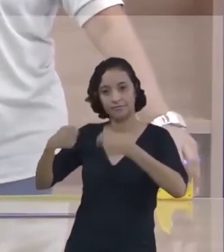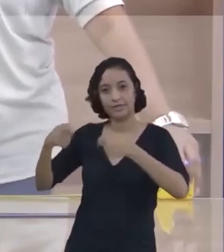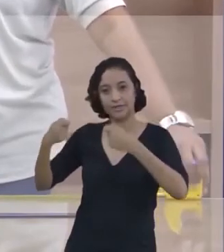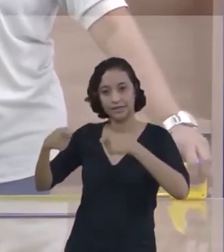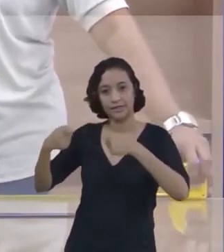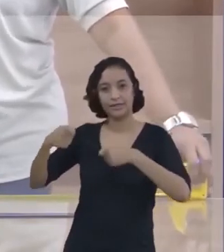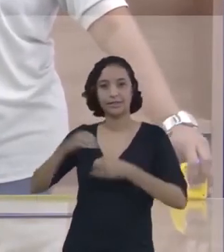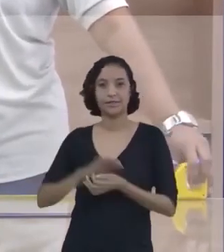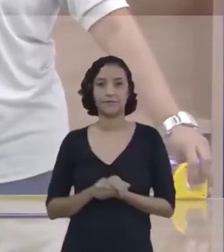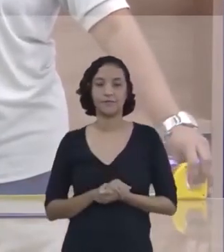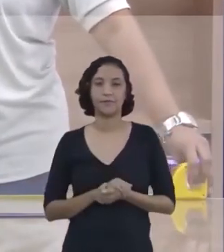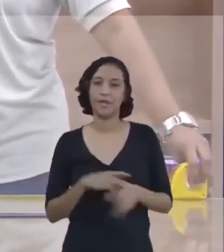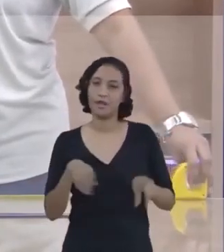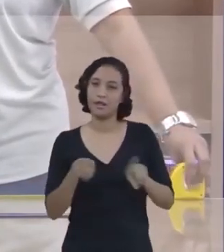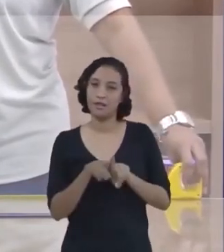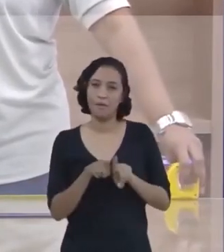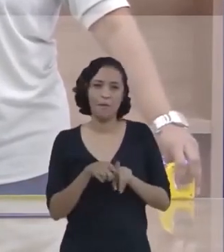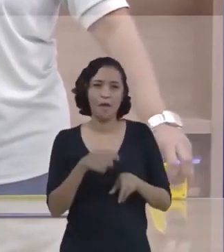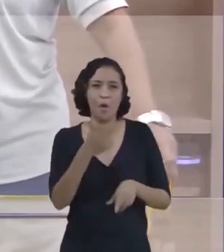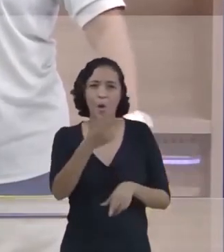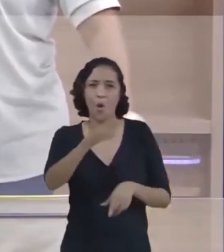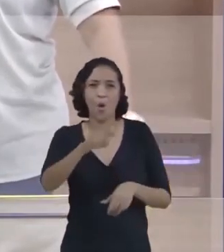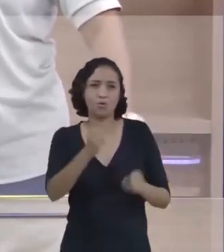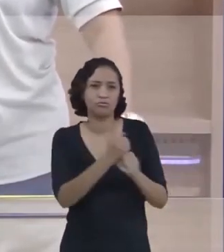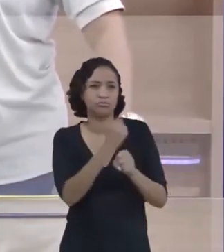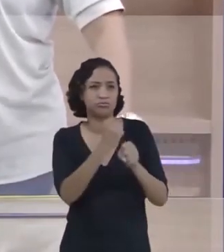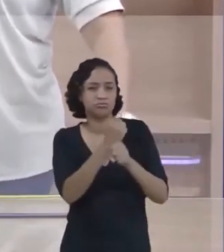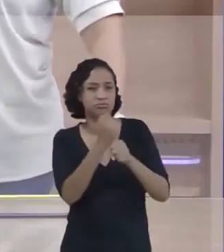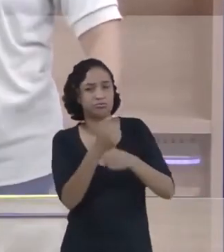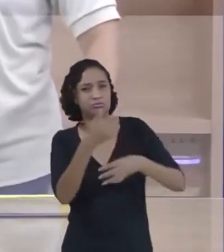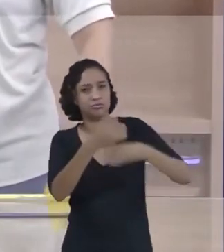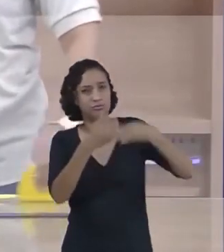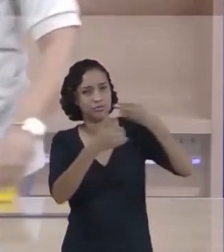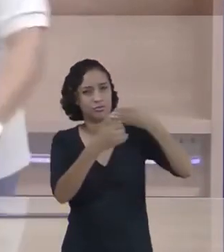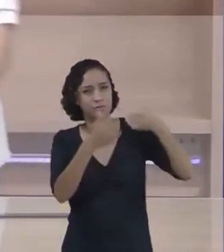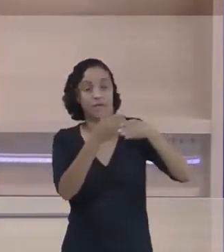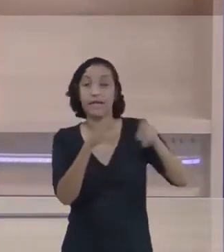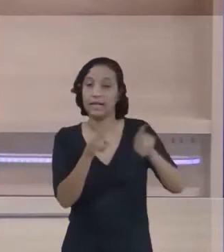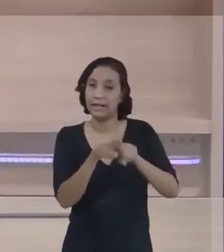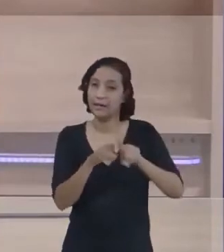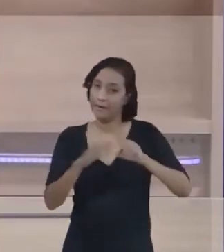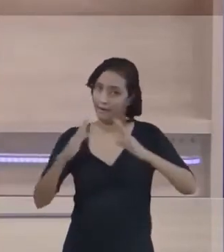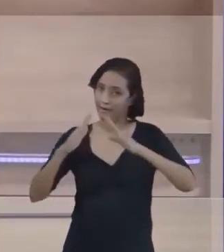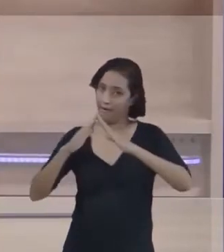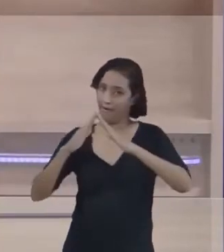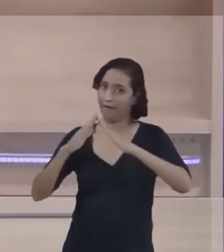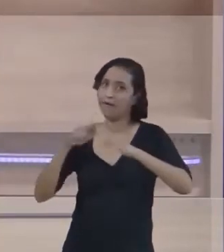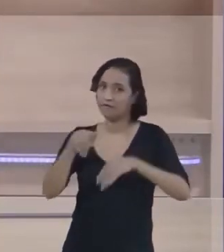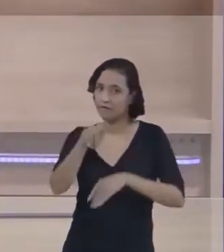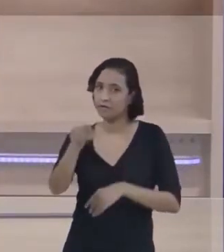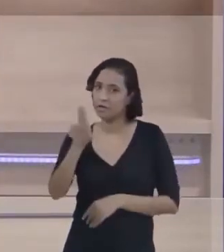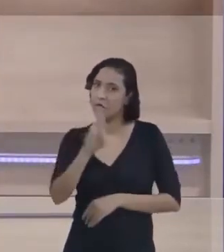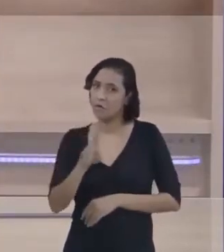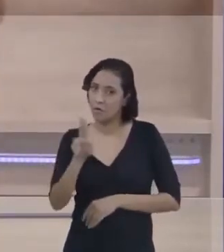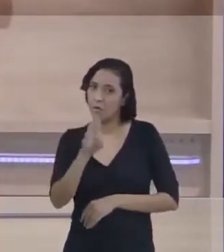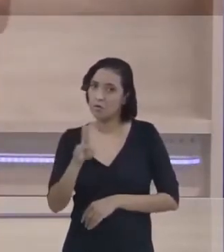com certeza utilizam bastante, até mesmo em casa, para medir qualquer espaço. Nós podemos